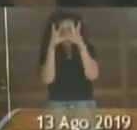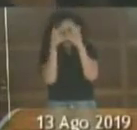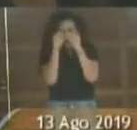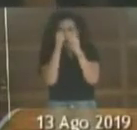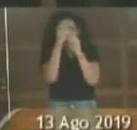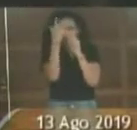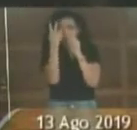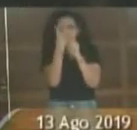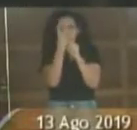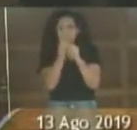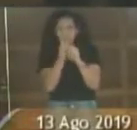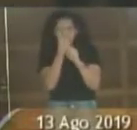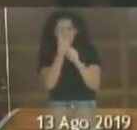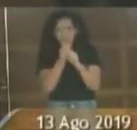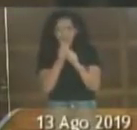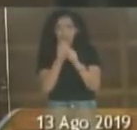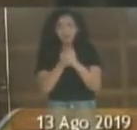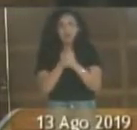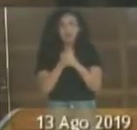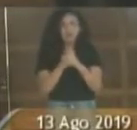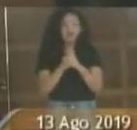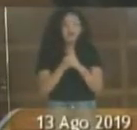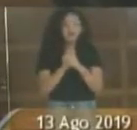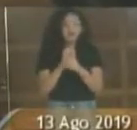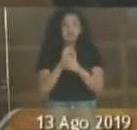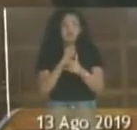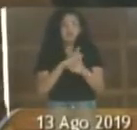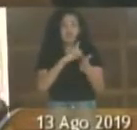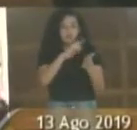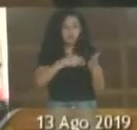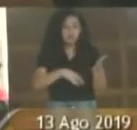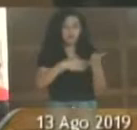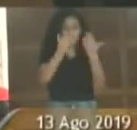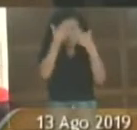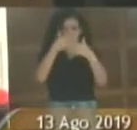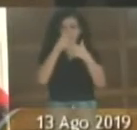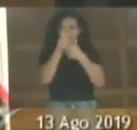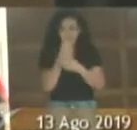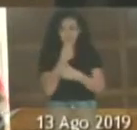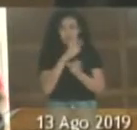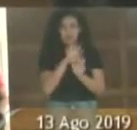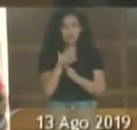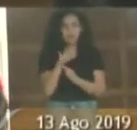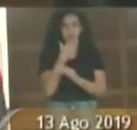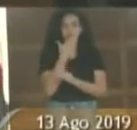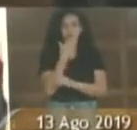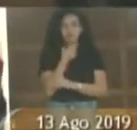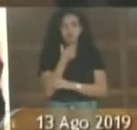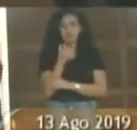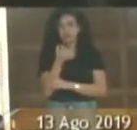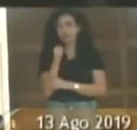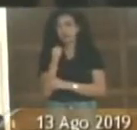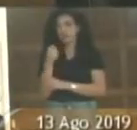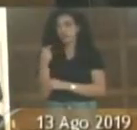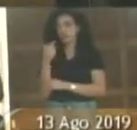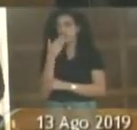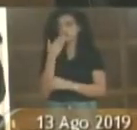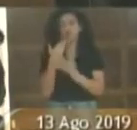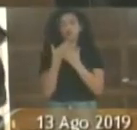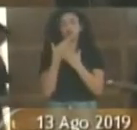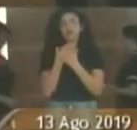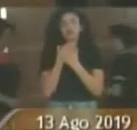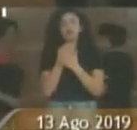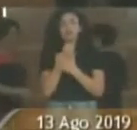perda total ou parcial mediante a comprovação de laudo médico. Indicação 2087, indicando ao prefeito municipal um estudo de viabilidade técnica